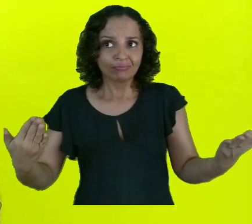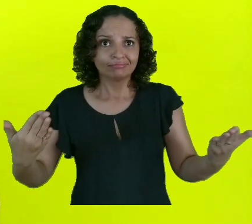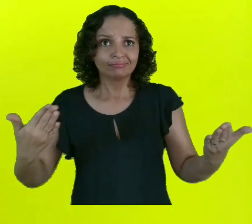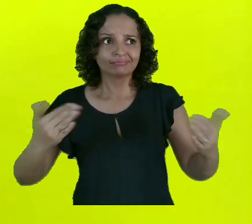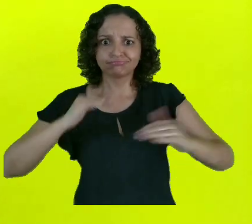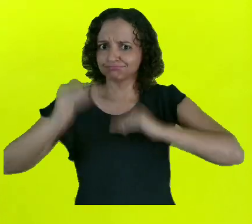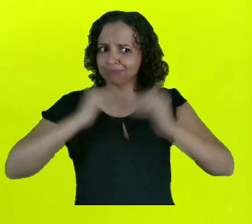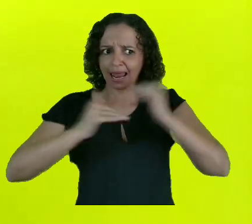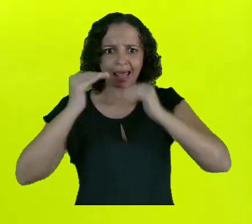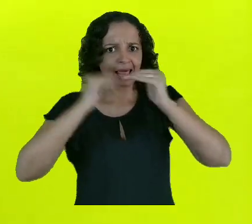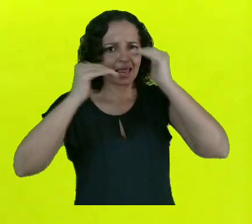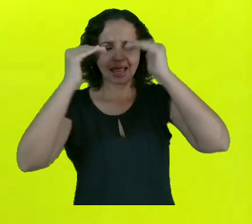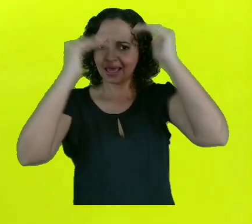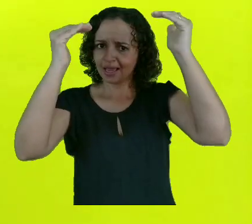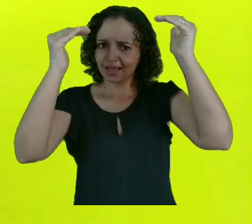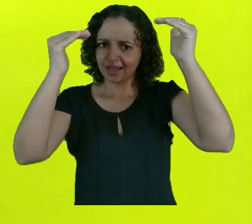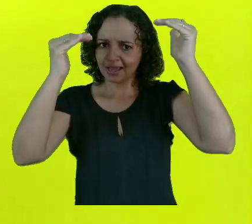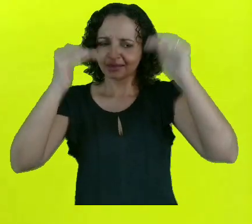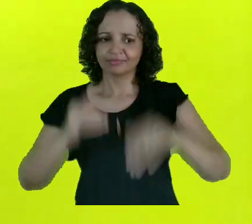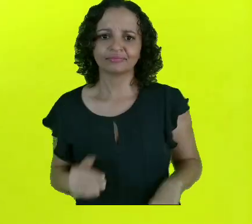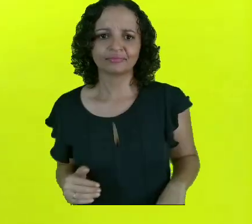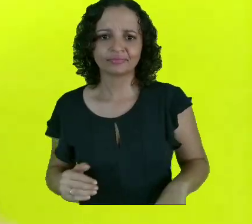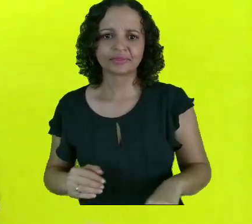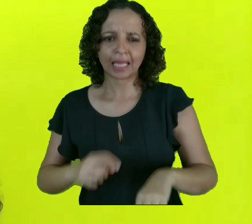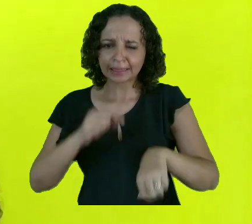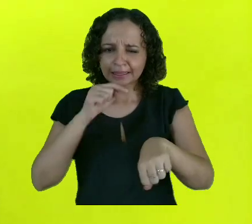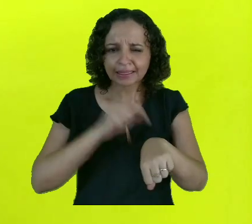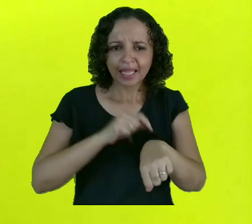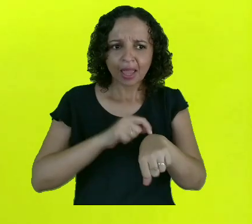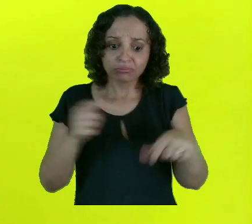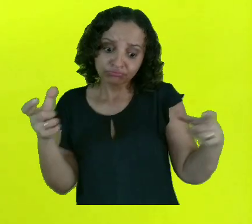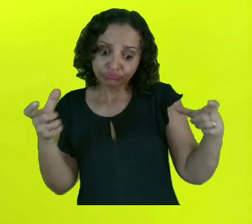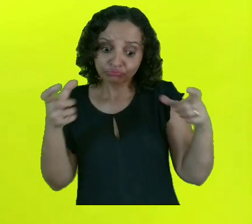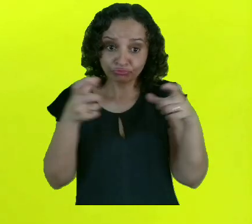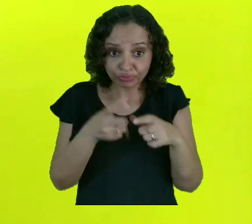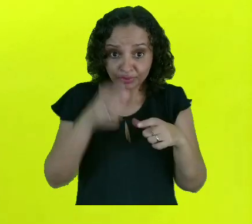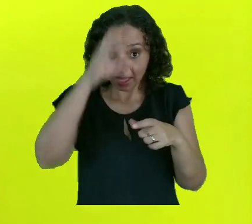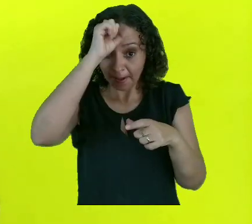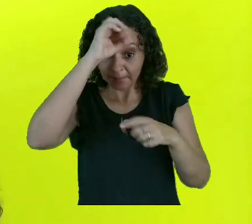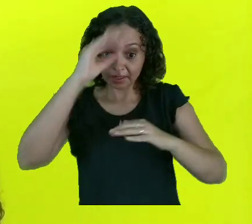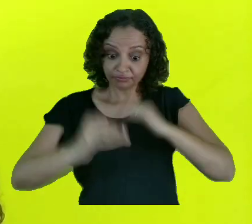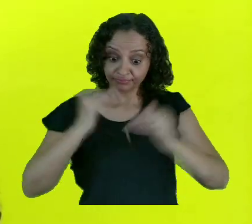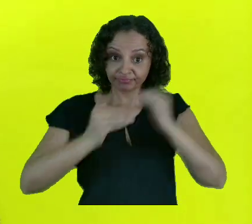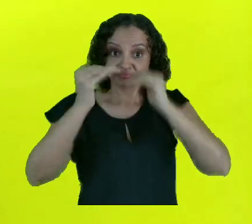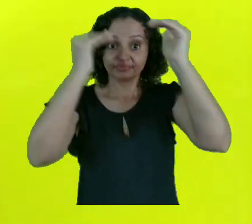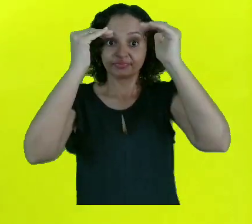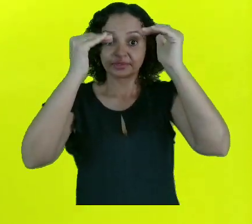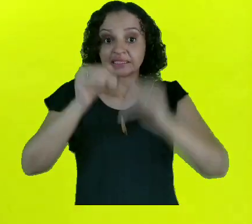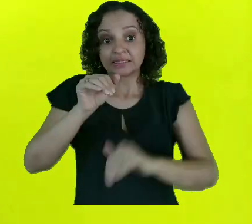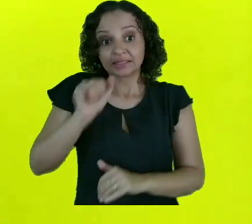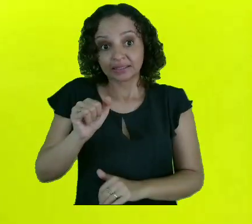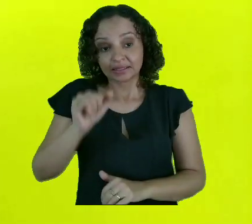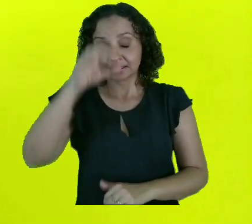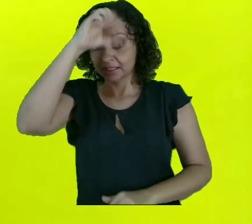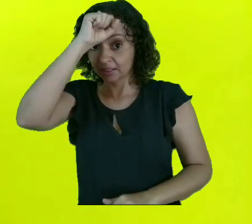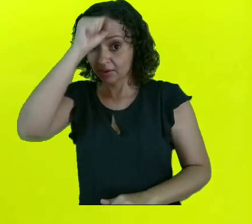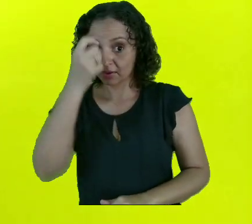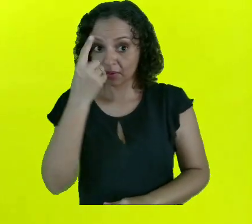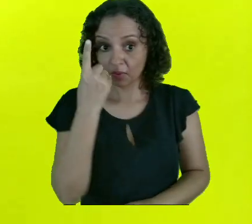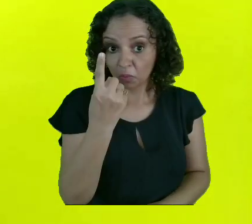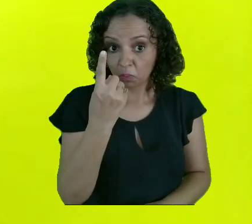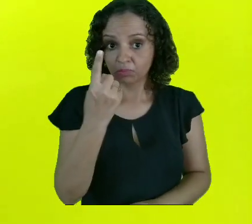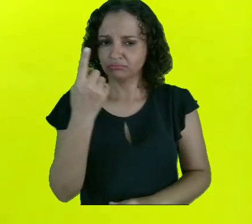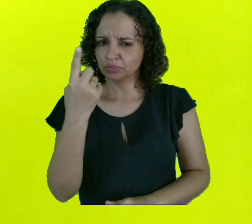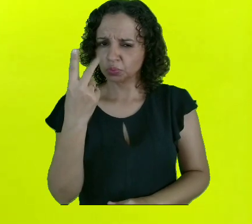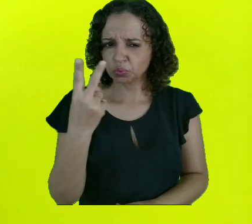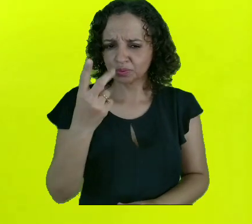que num prazo curto, nós vamos ter um ganho grande. Se ele aprender uma palavra por dia